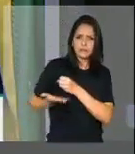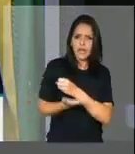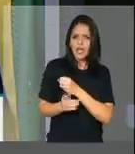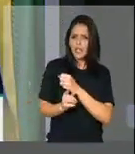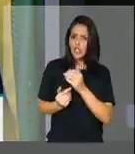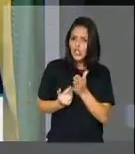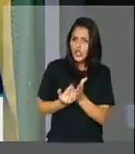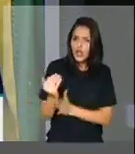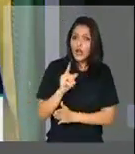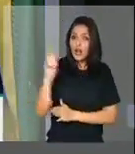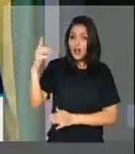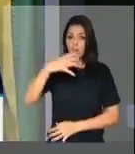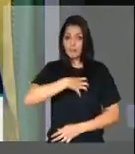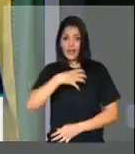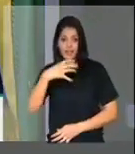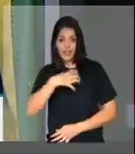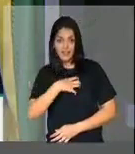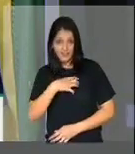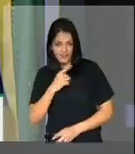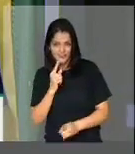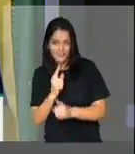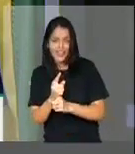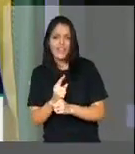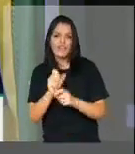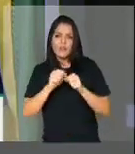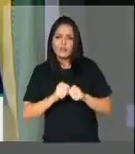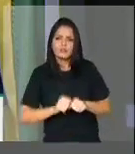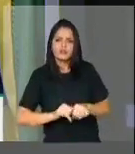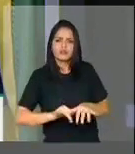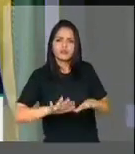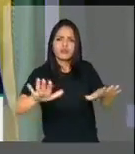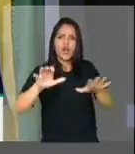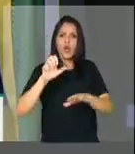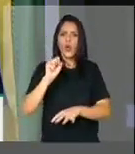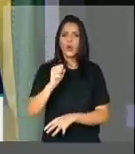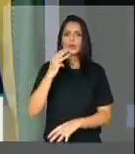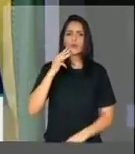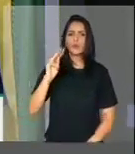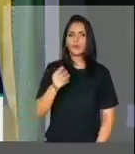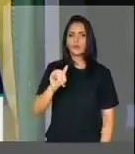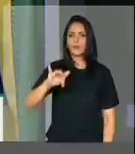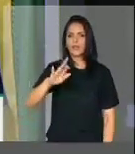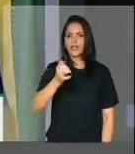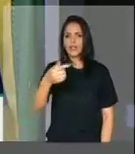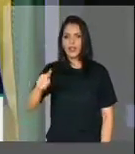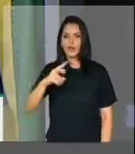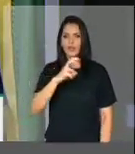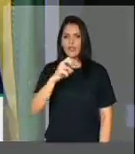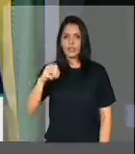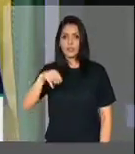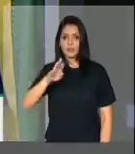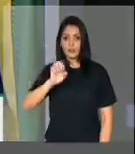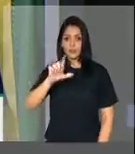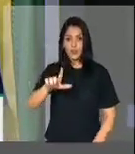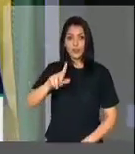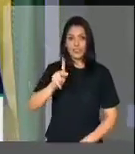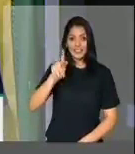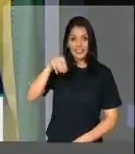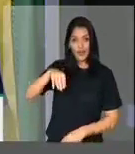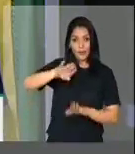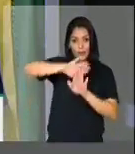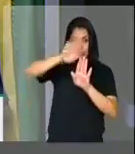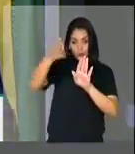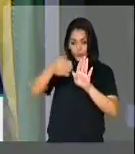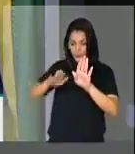Bahia, deu fruto e tem dado fruto num território de mais de 8 milhões e 500 mil quilômetros quadrados, em